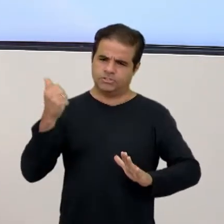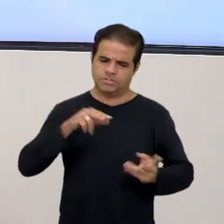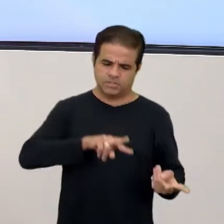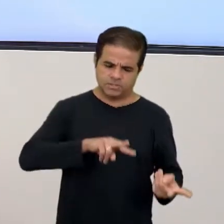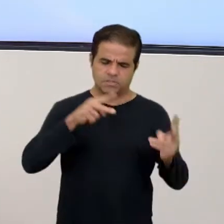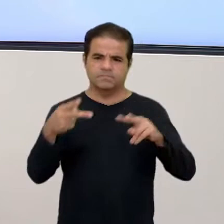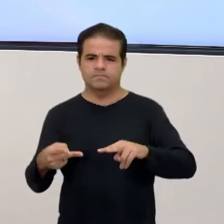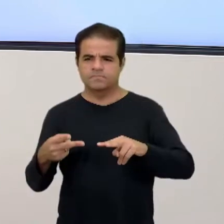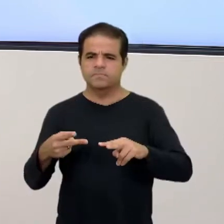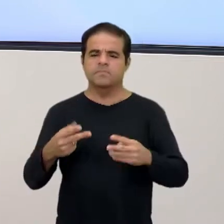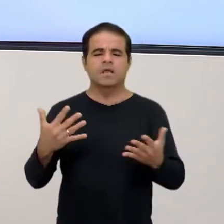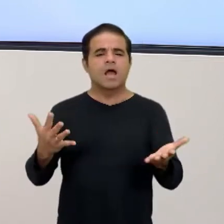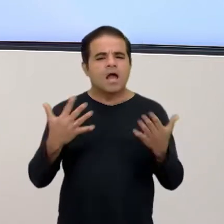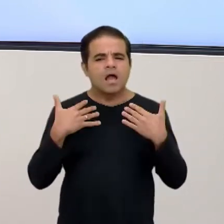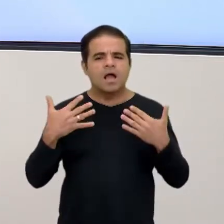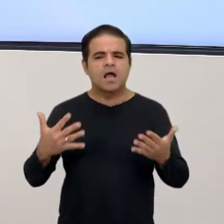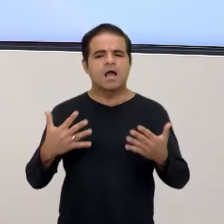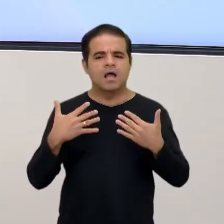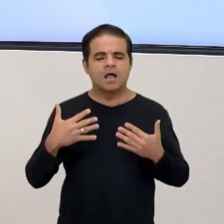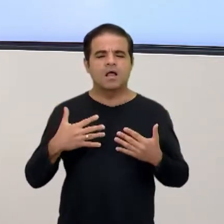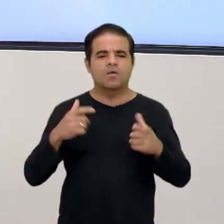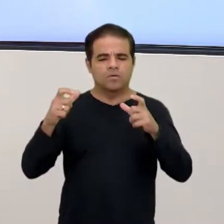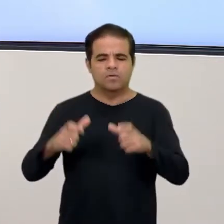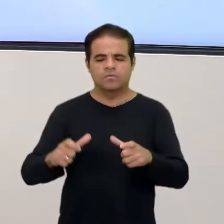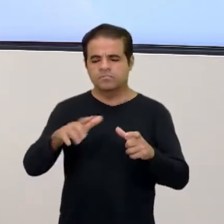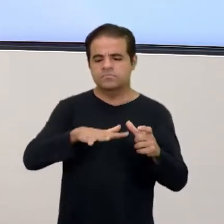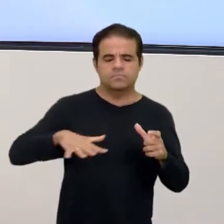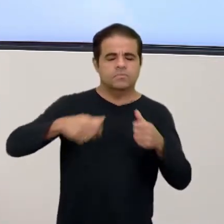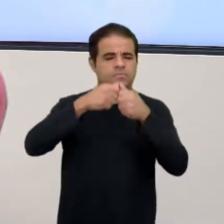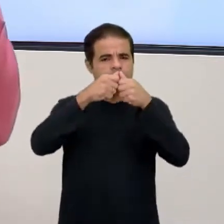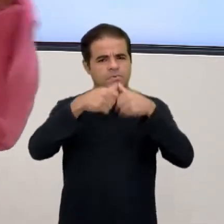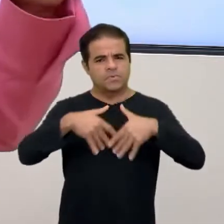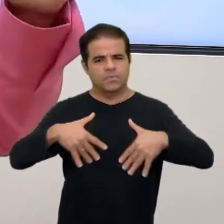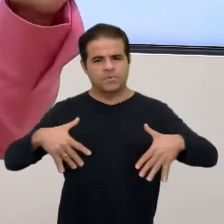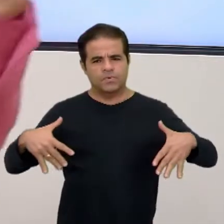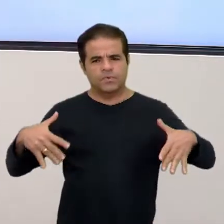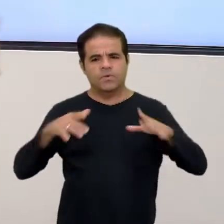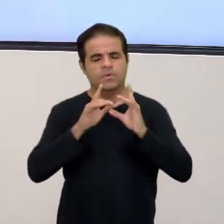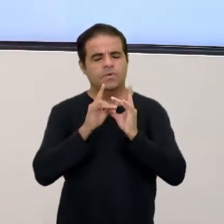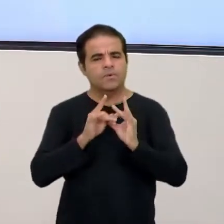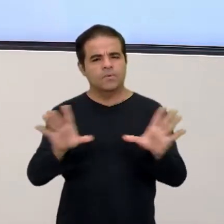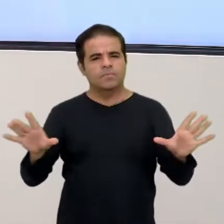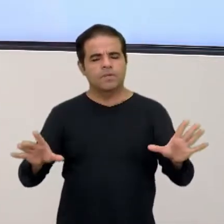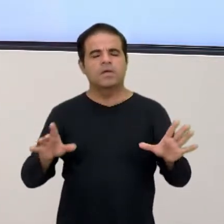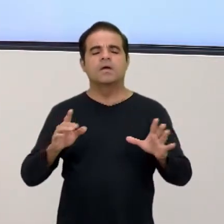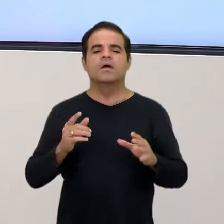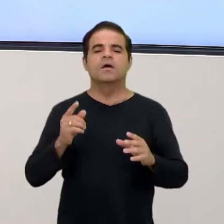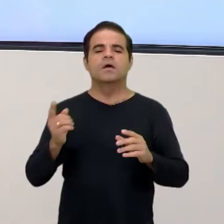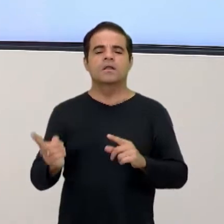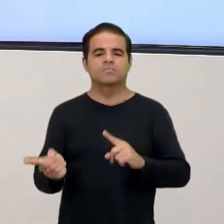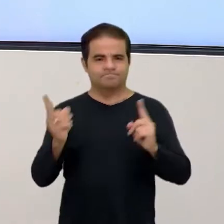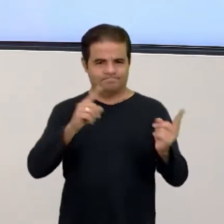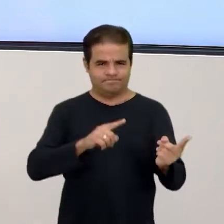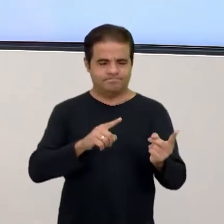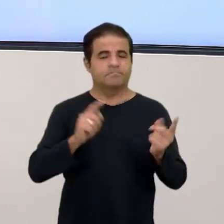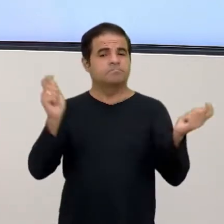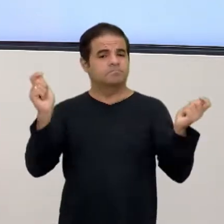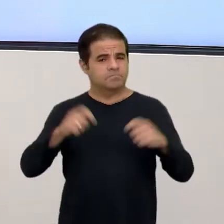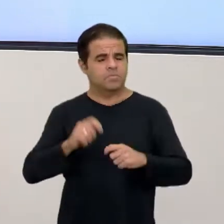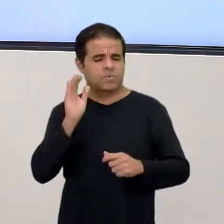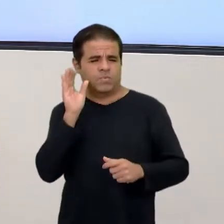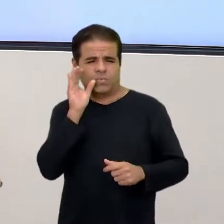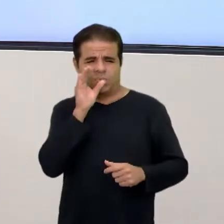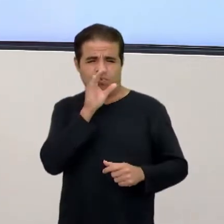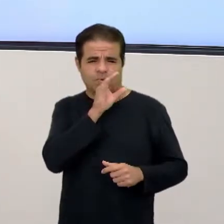transfere calor de uma região, né, por meio de um fluido e libera no outro e vice-versa. A bomba serve tanto para aquecer